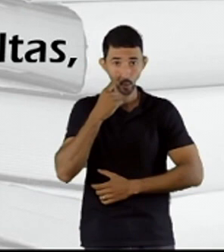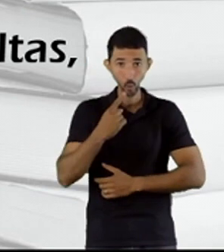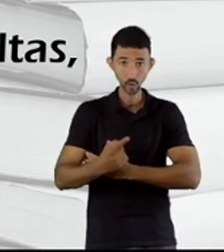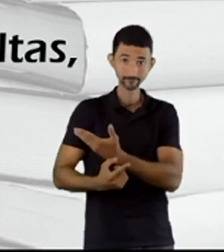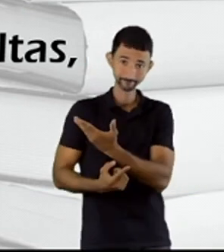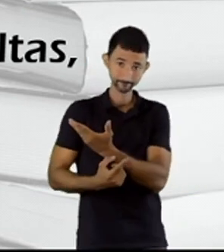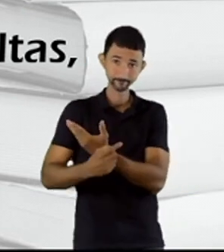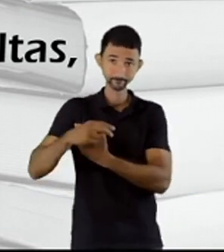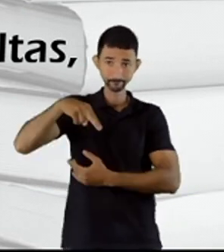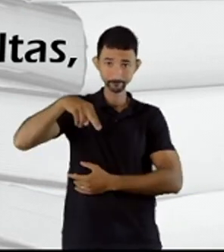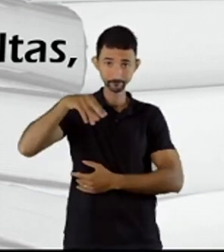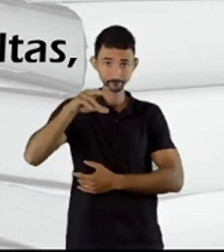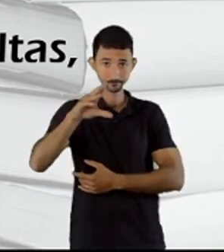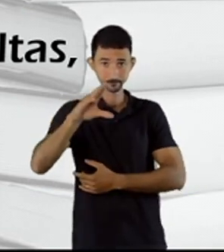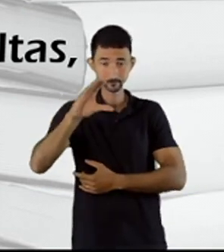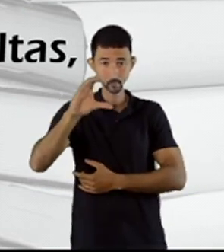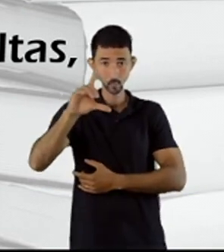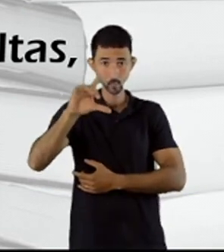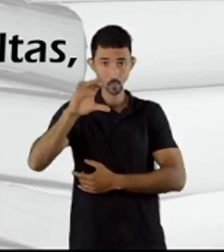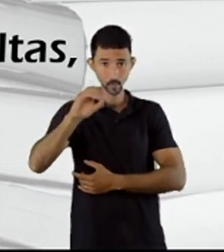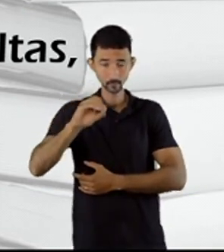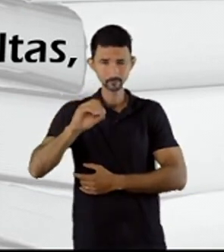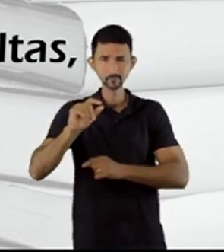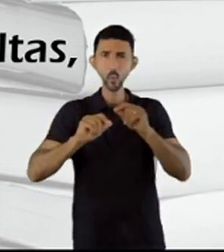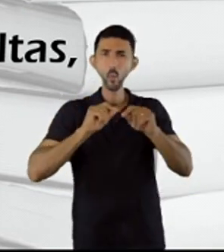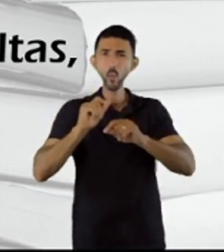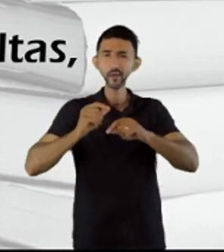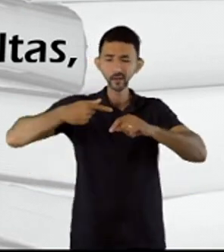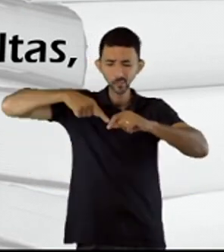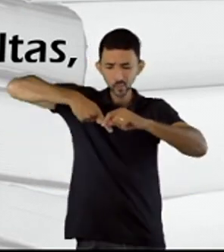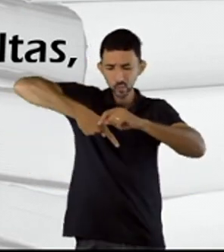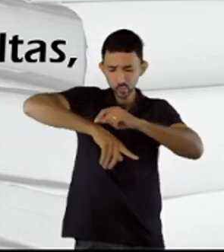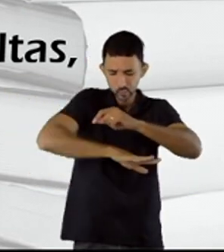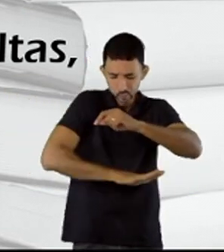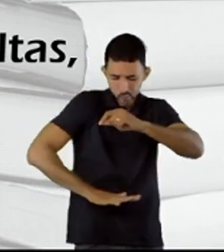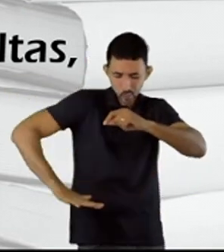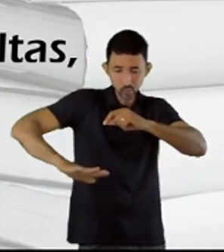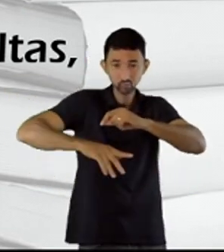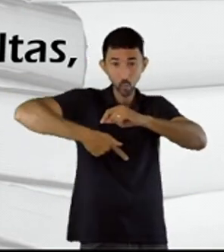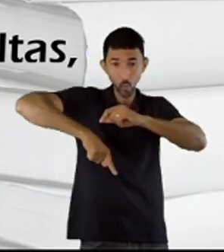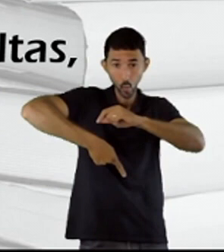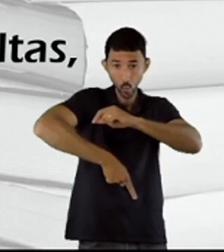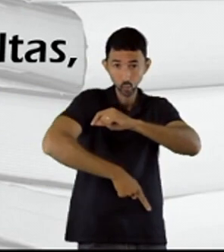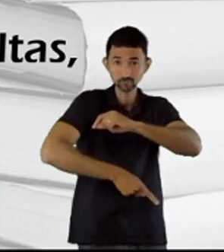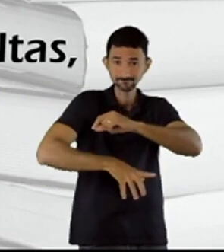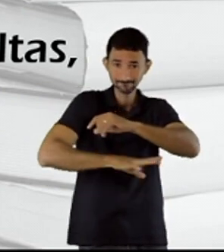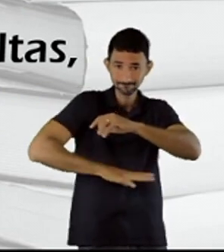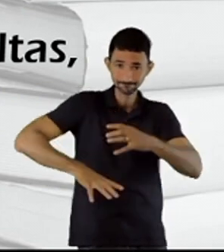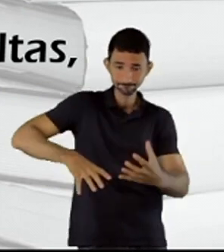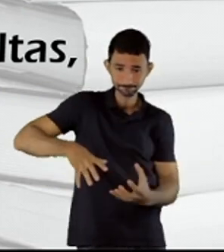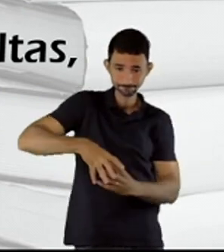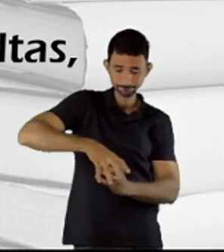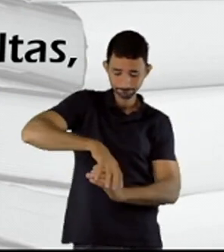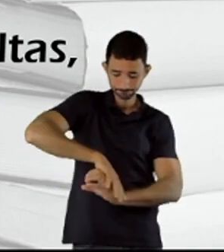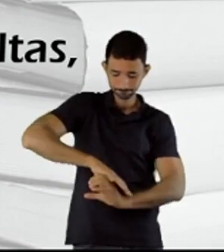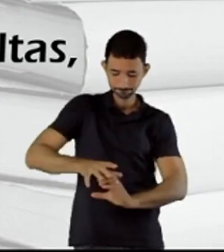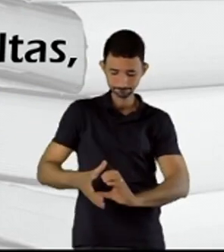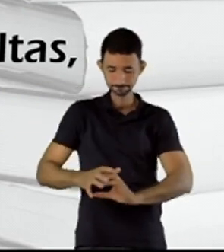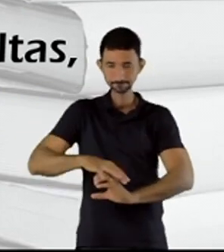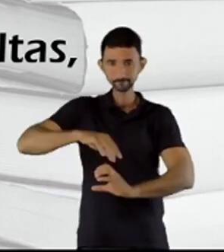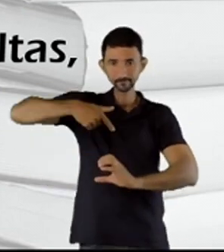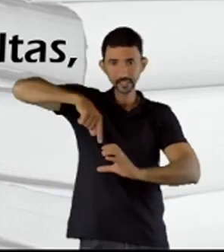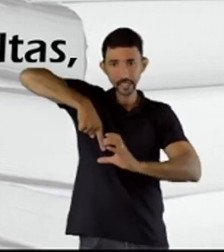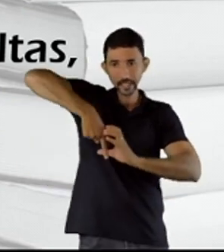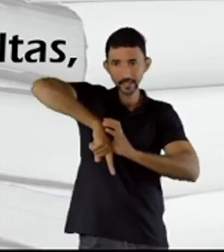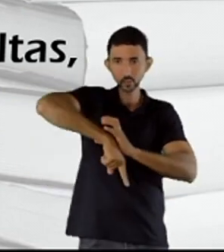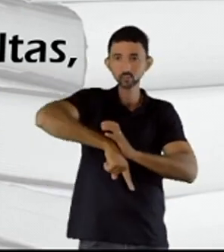ao núcleo da Terra, né? O que é o núcleo da Terra? Como o próprio nome diz, o núcleo é a camada mais